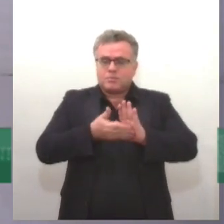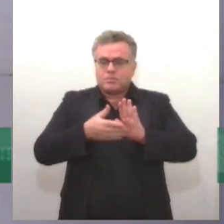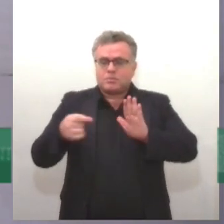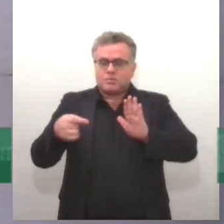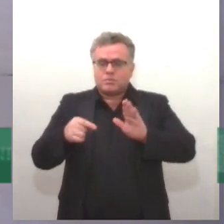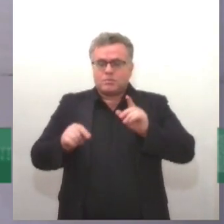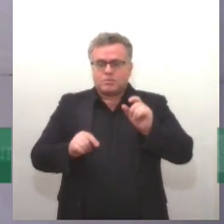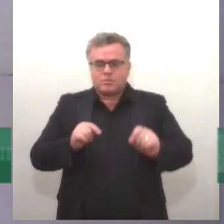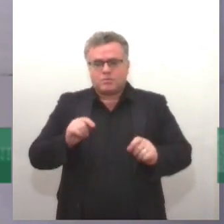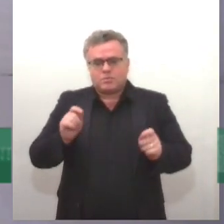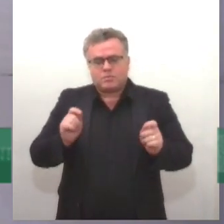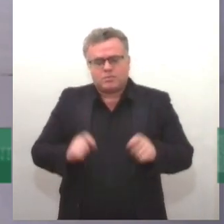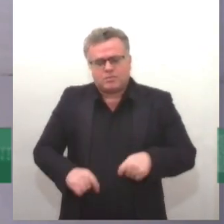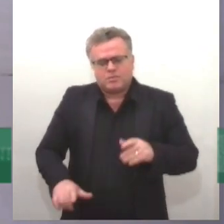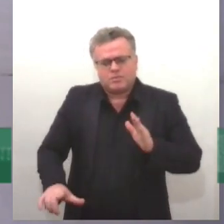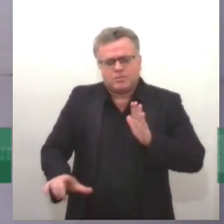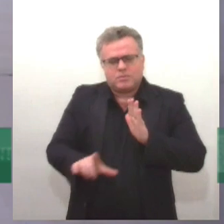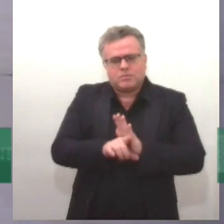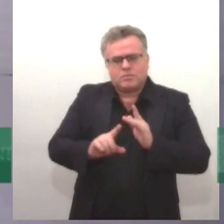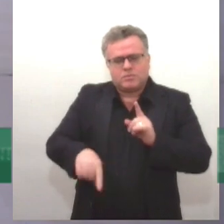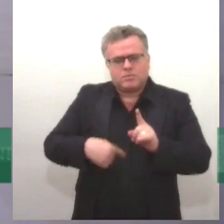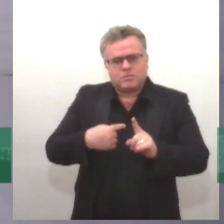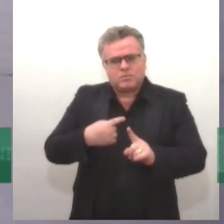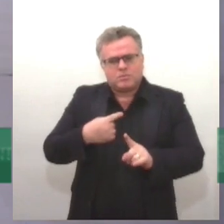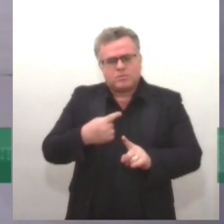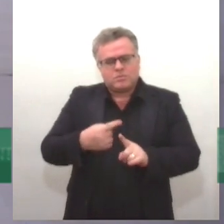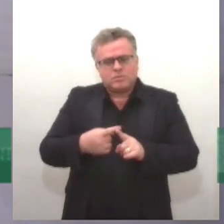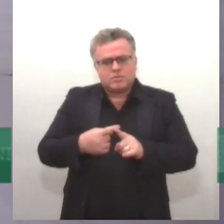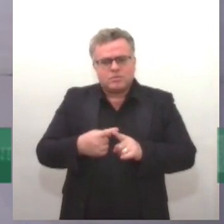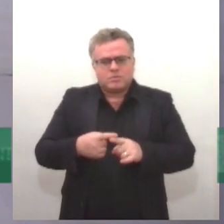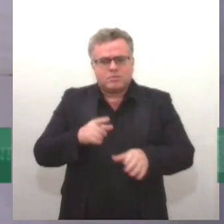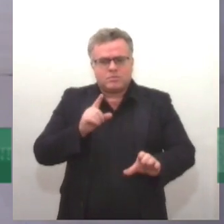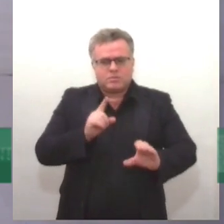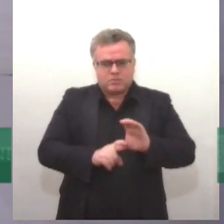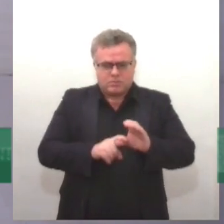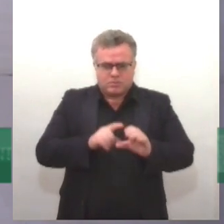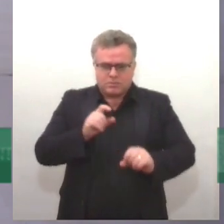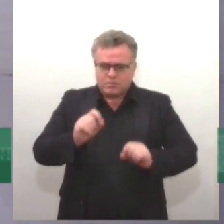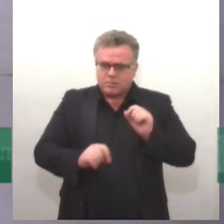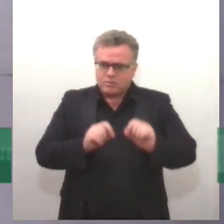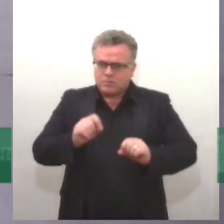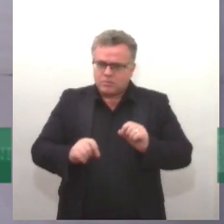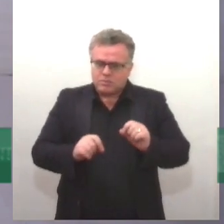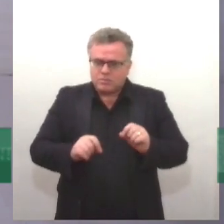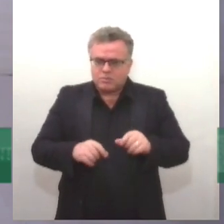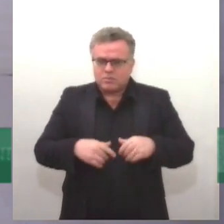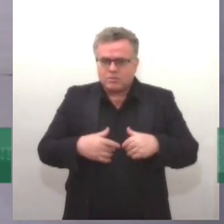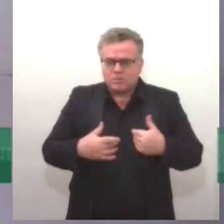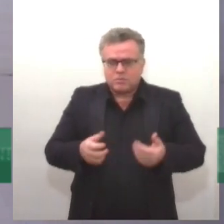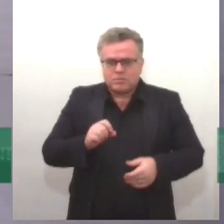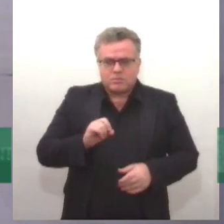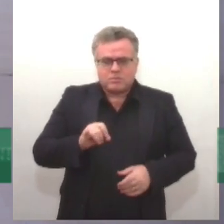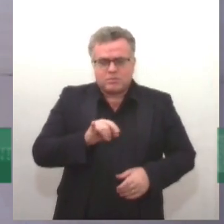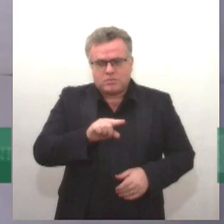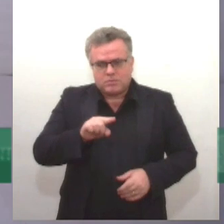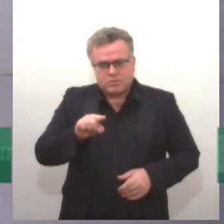lei, ela aumenta a dívida pública e em que proporção? Se você puder começar, Rosiniura, falando sobre isso,